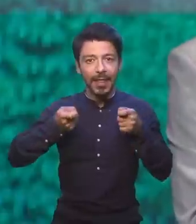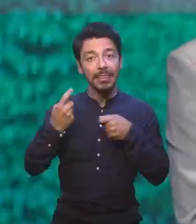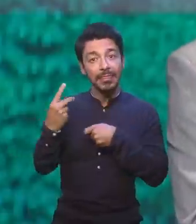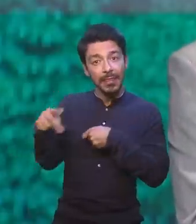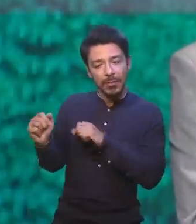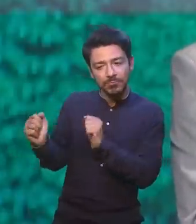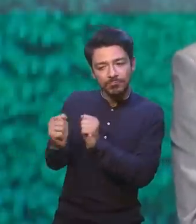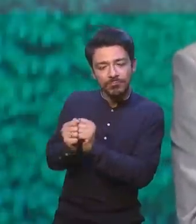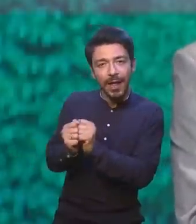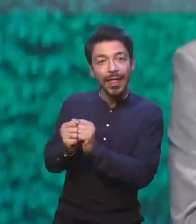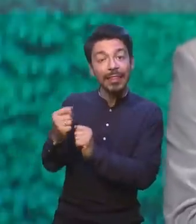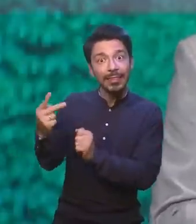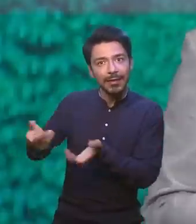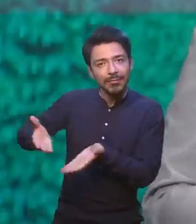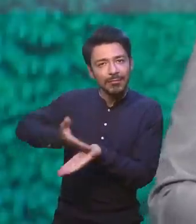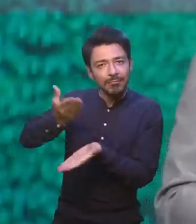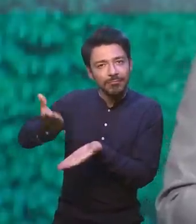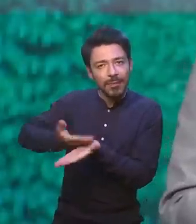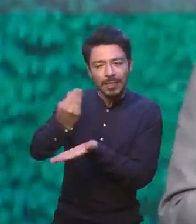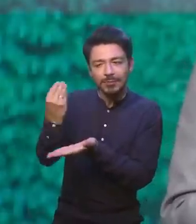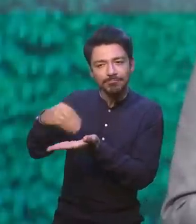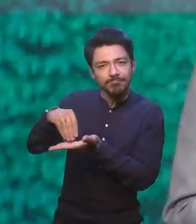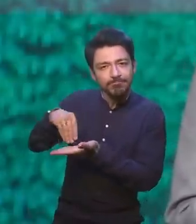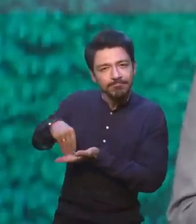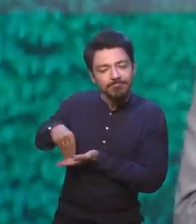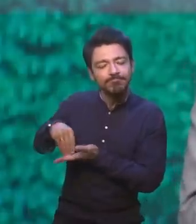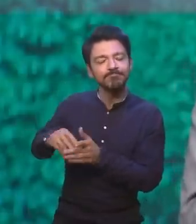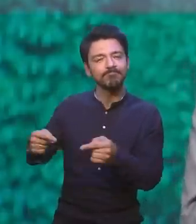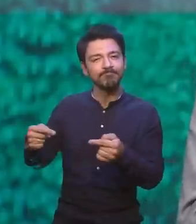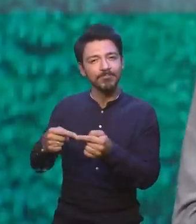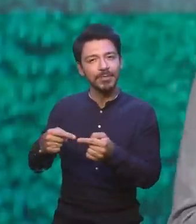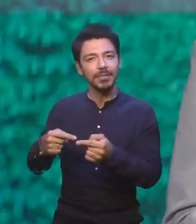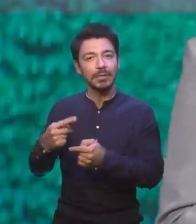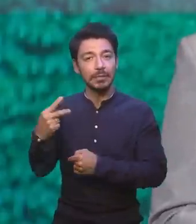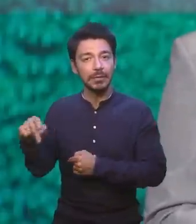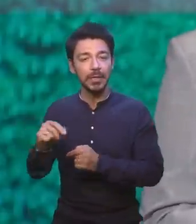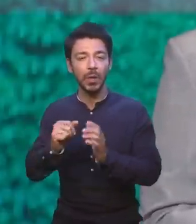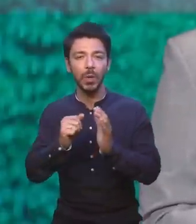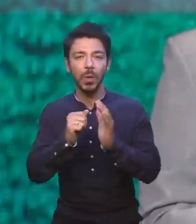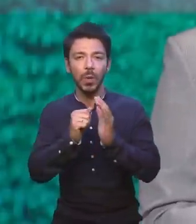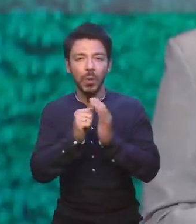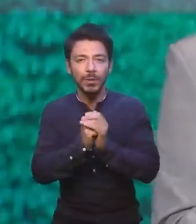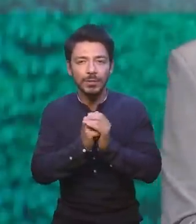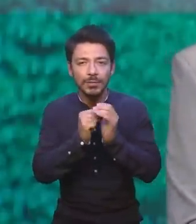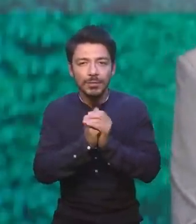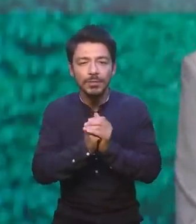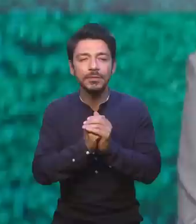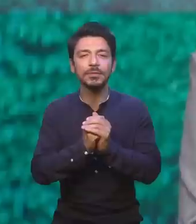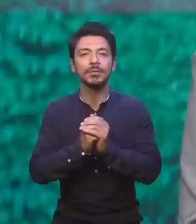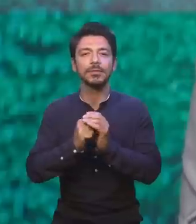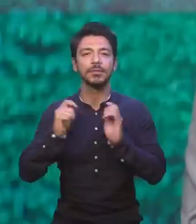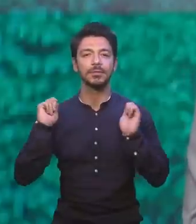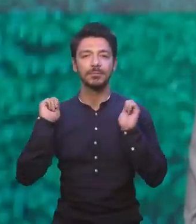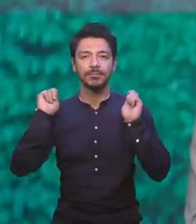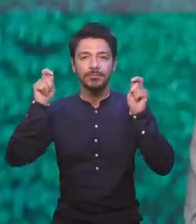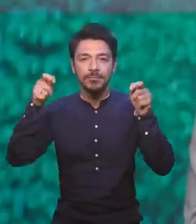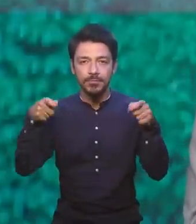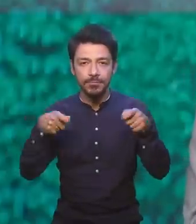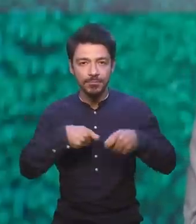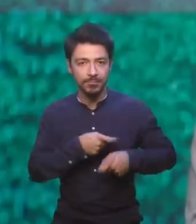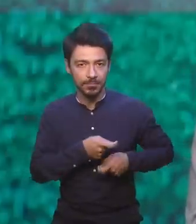uma homenagem a Francisco, inclusive ele estuda ali, faz uma reflexão da oração de São Francisco. Mas num dado momento,